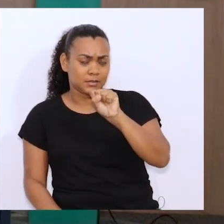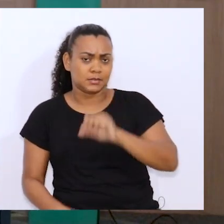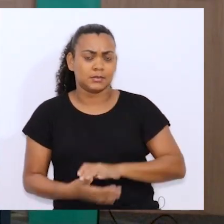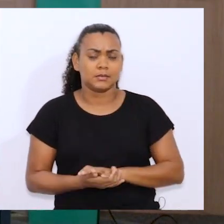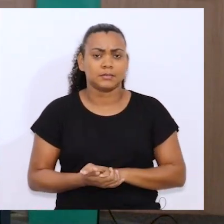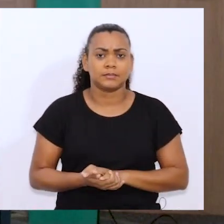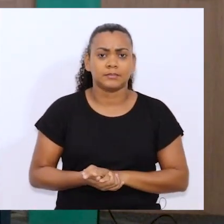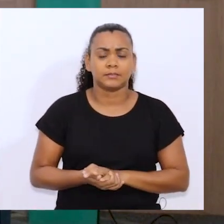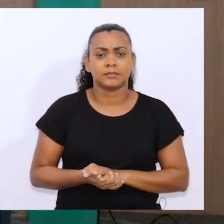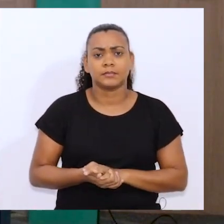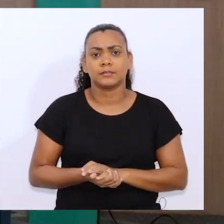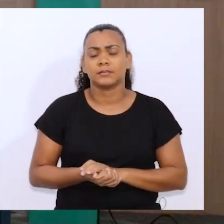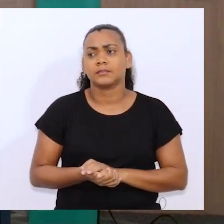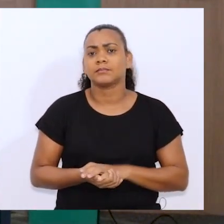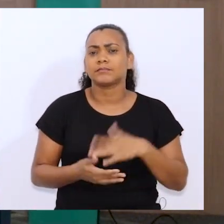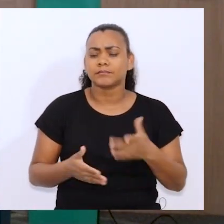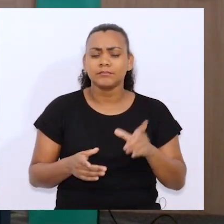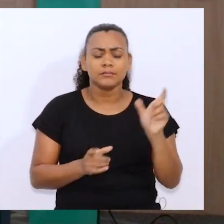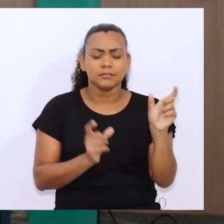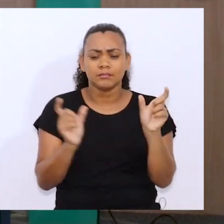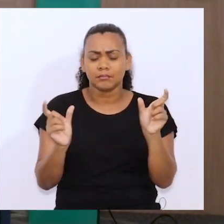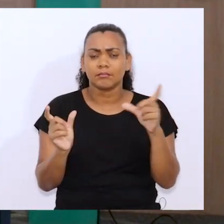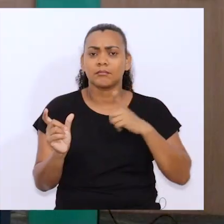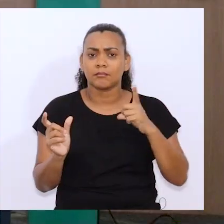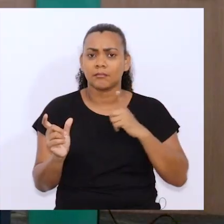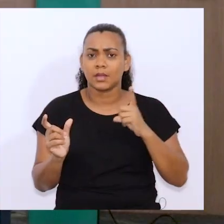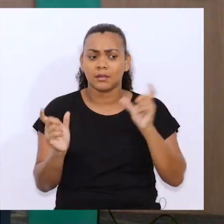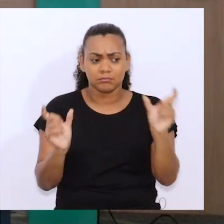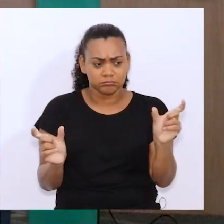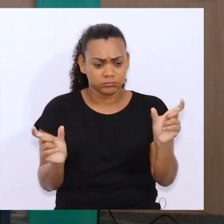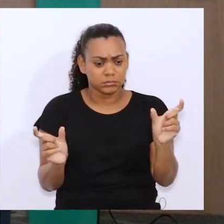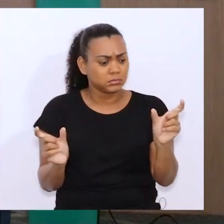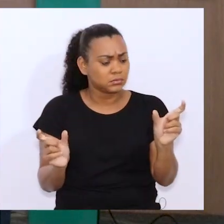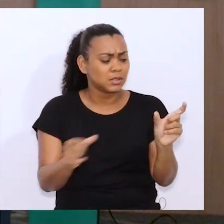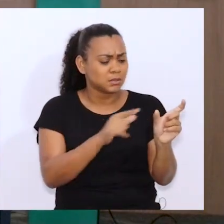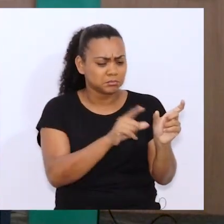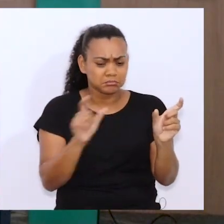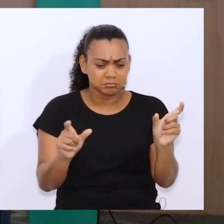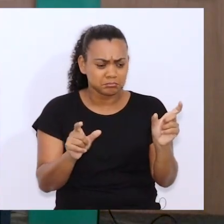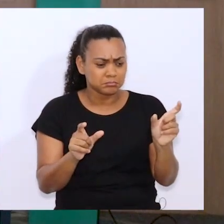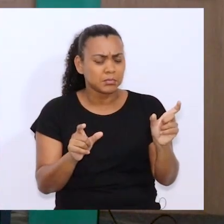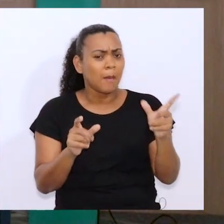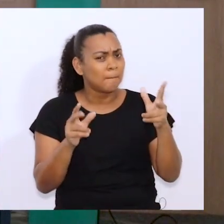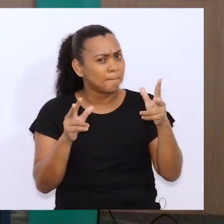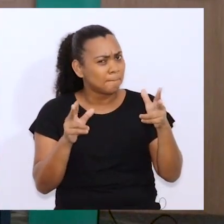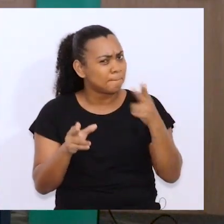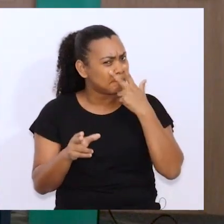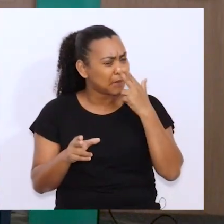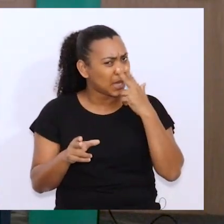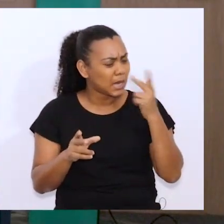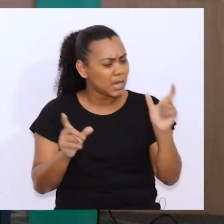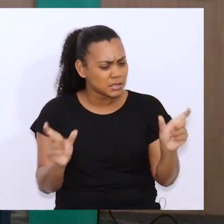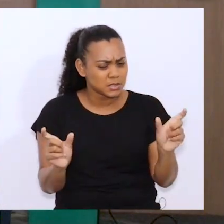mais. Essas palavras, elas têm a pronúncia semelhante. Olha só,